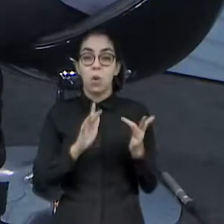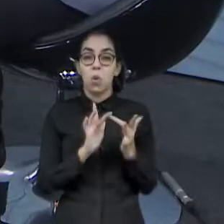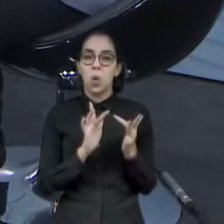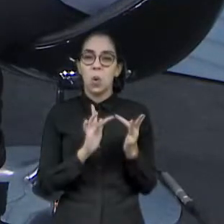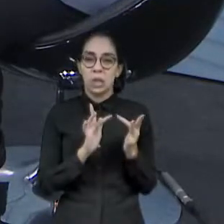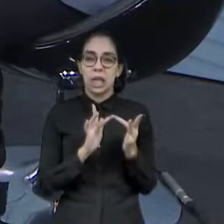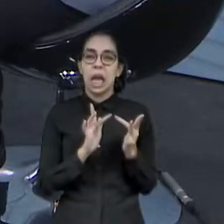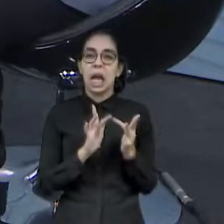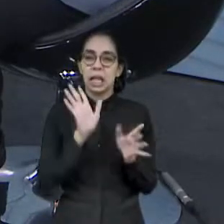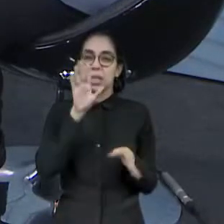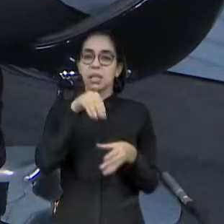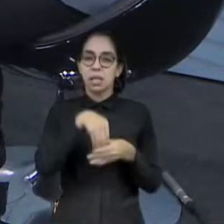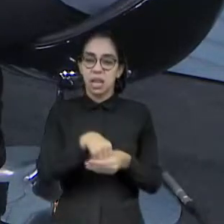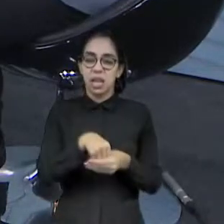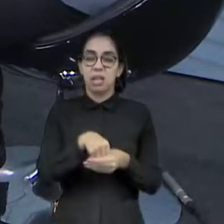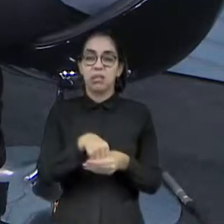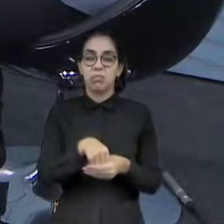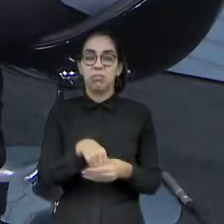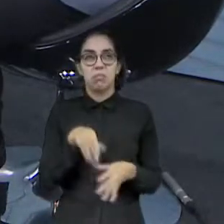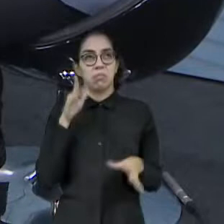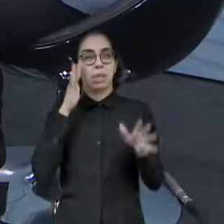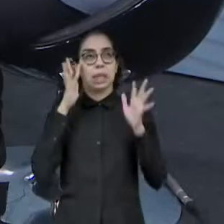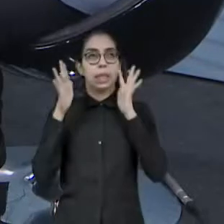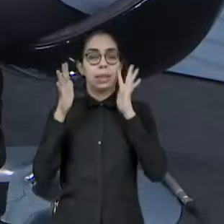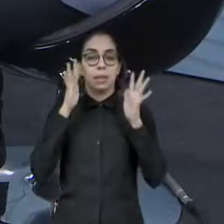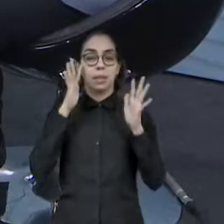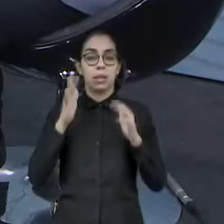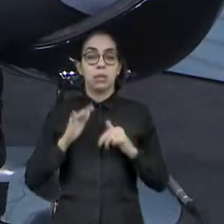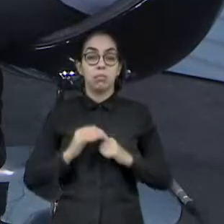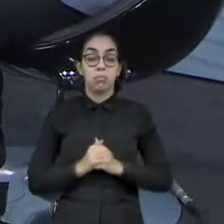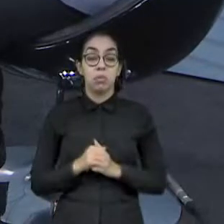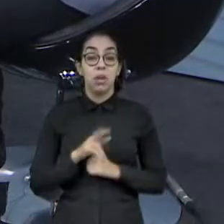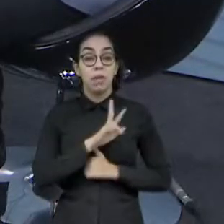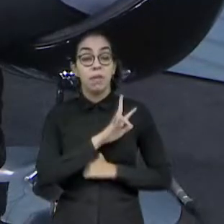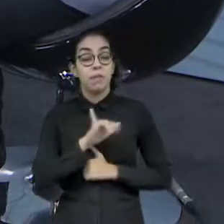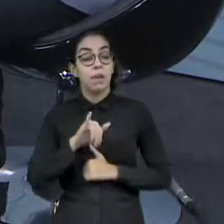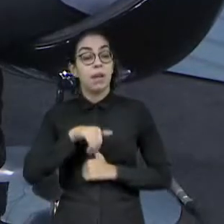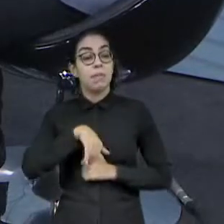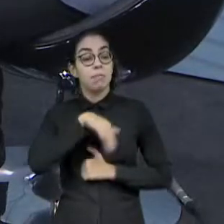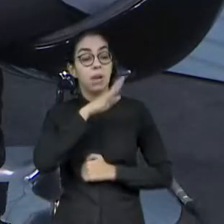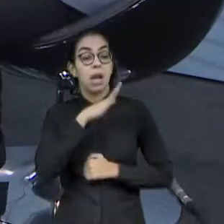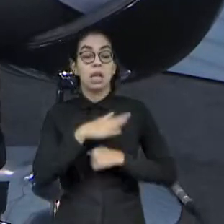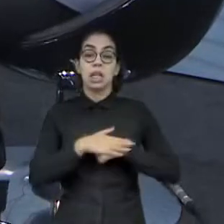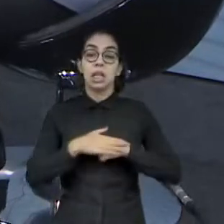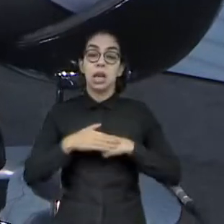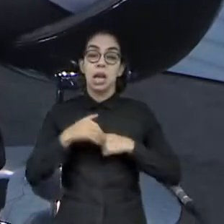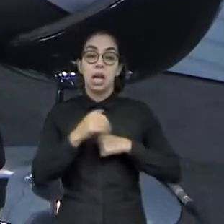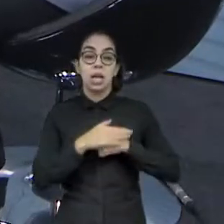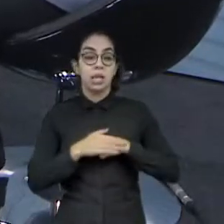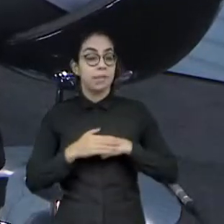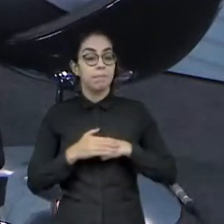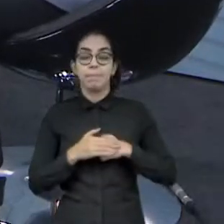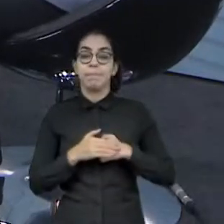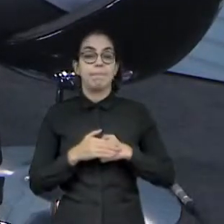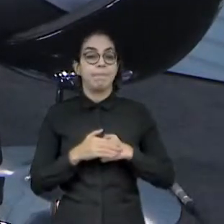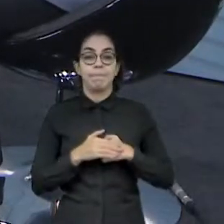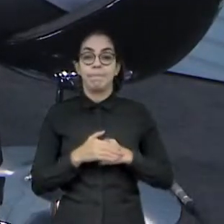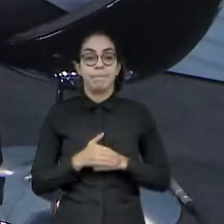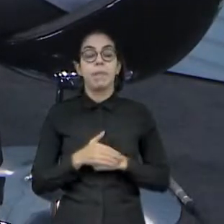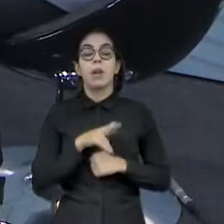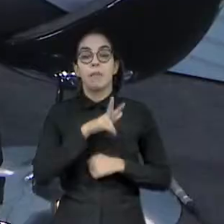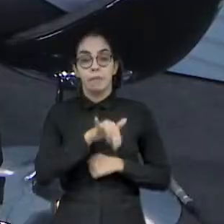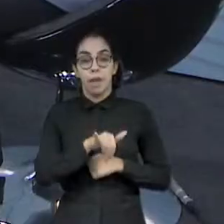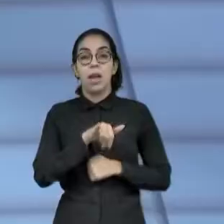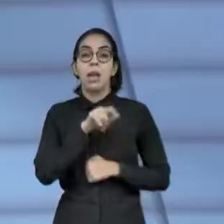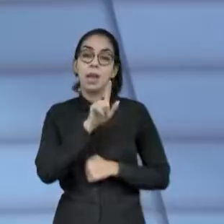A gente fica imaginando que você vai se aproximar mais, né? Mas não, né? É o contrário. Quem? Possibilita não, um